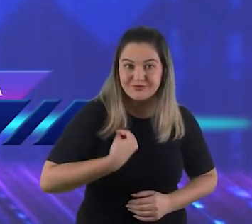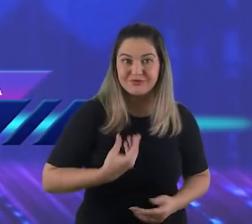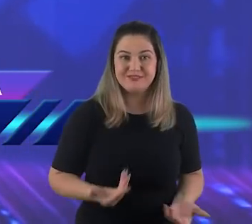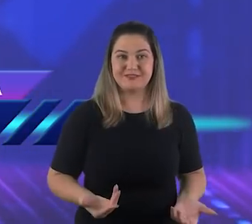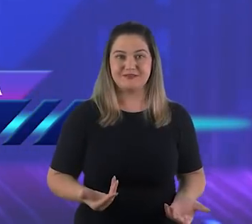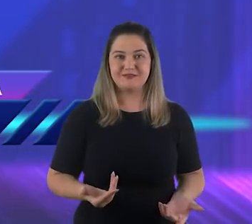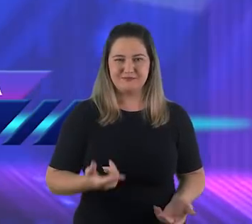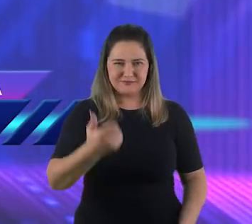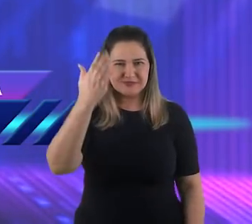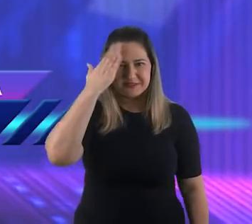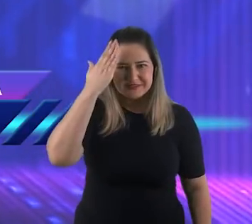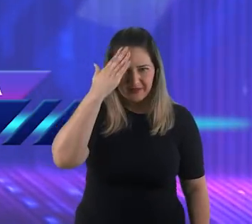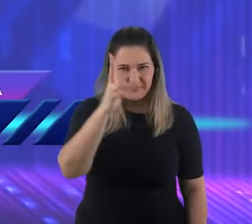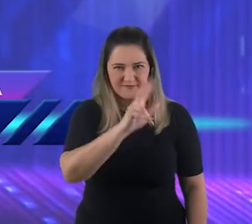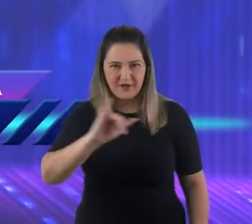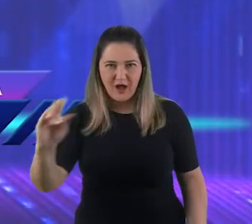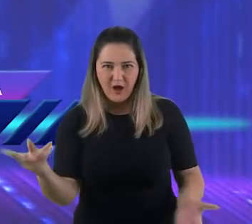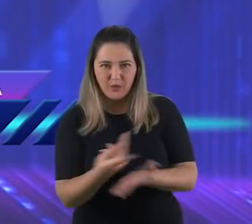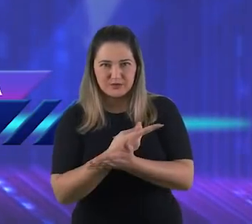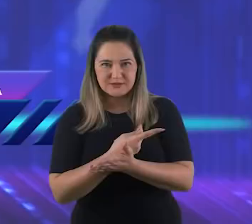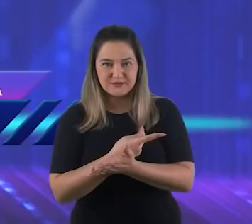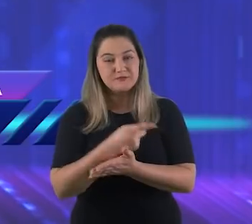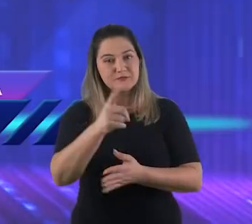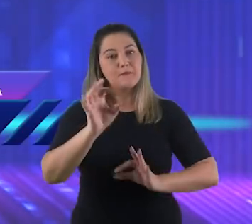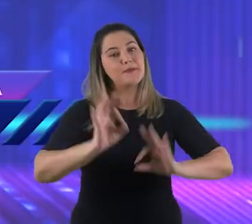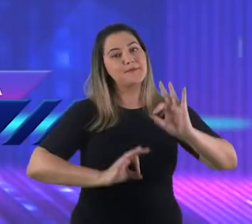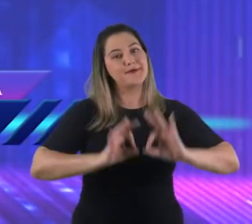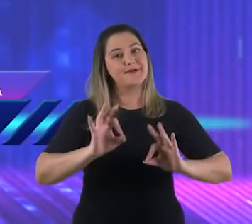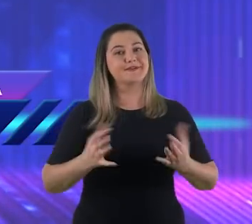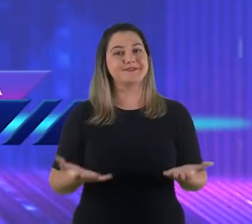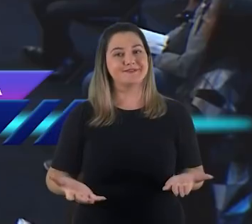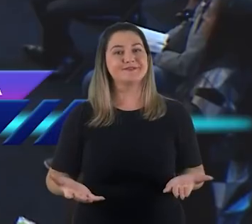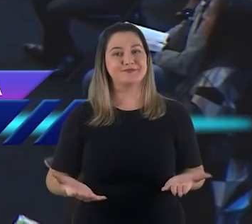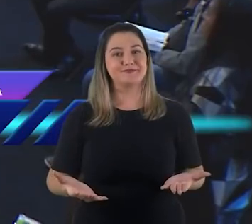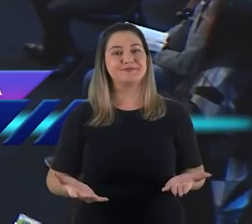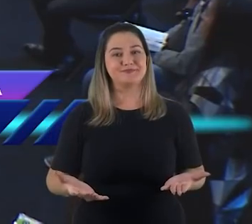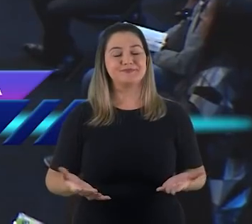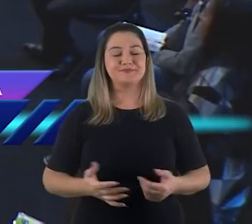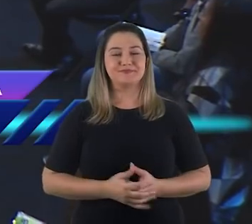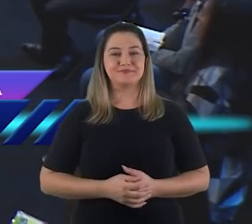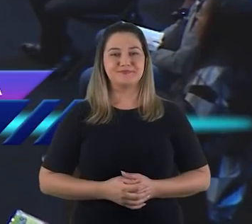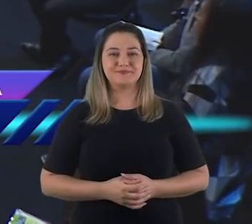Se você sabe o que vai acontecer, você se prepara.